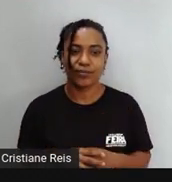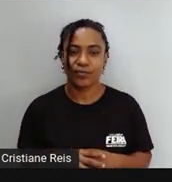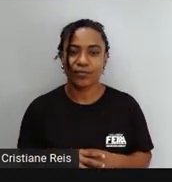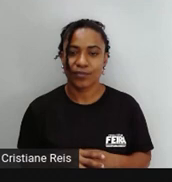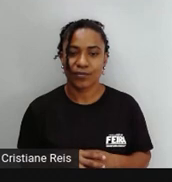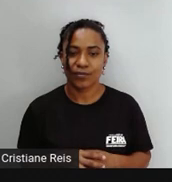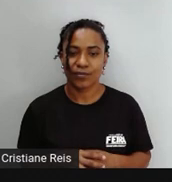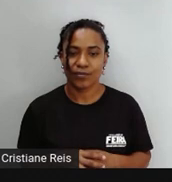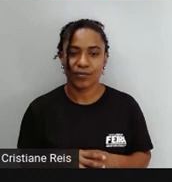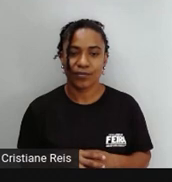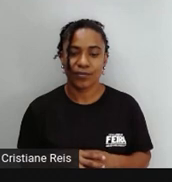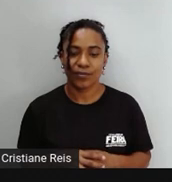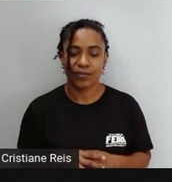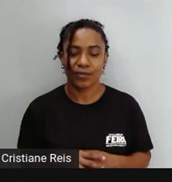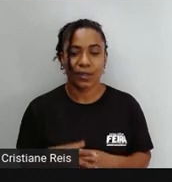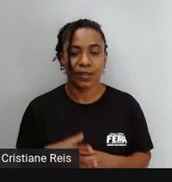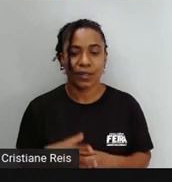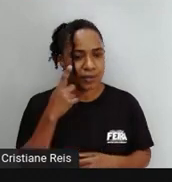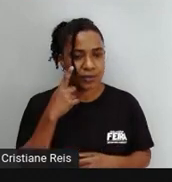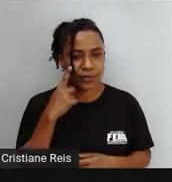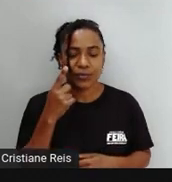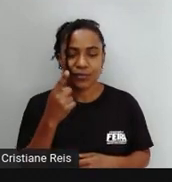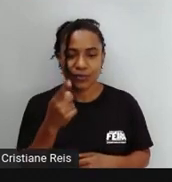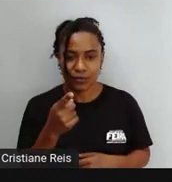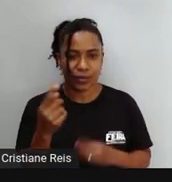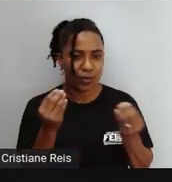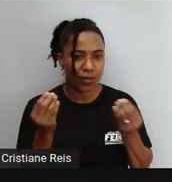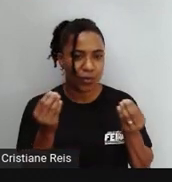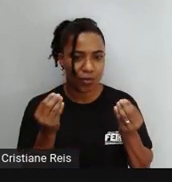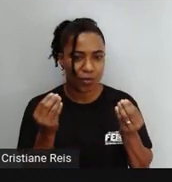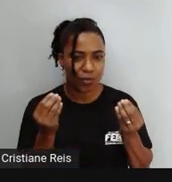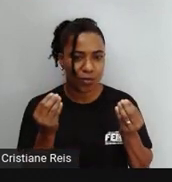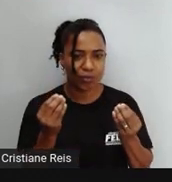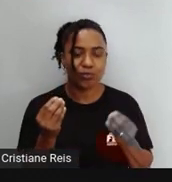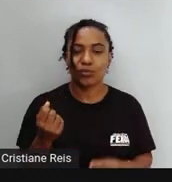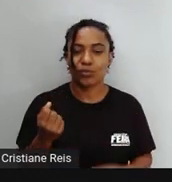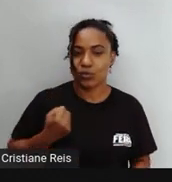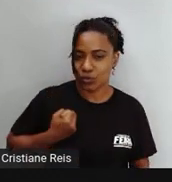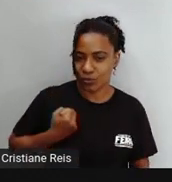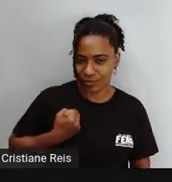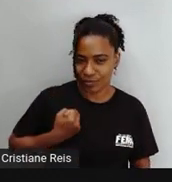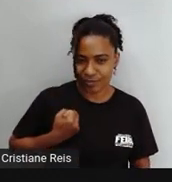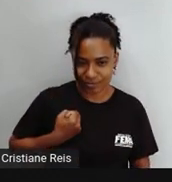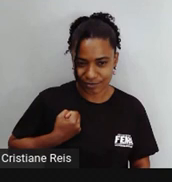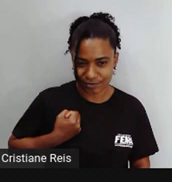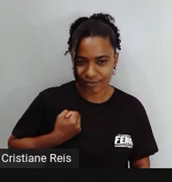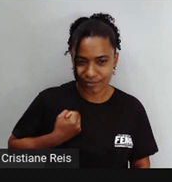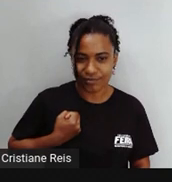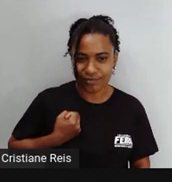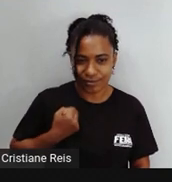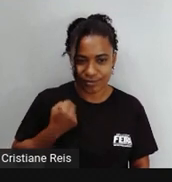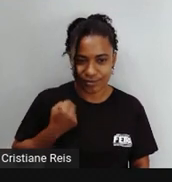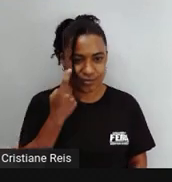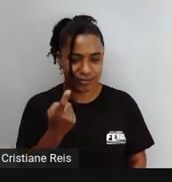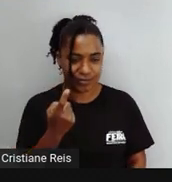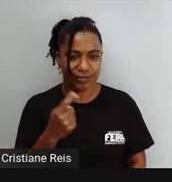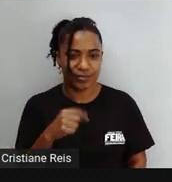gente faz a descrição do valor em inglês. Nós temos aqui